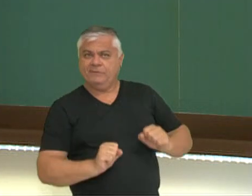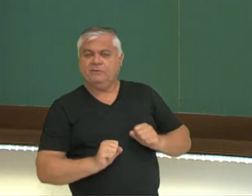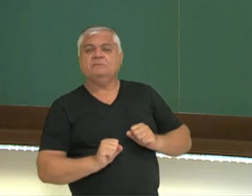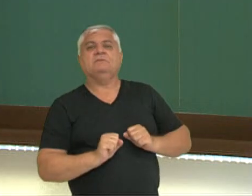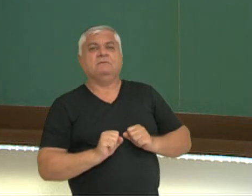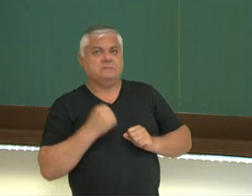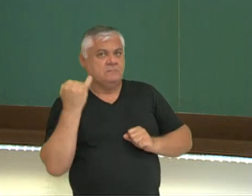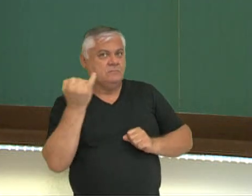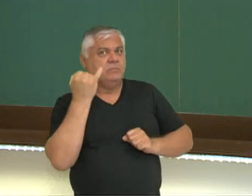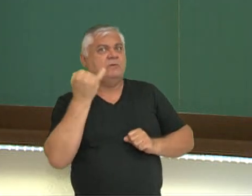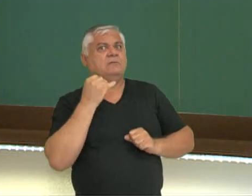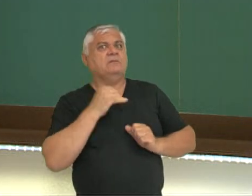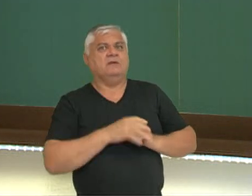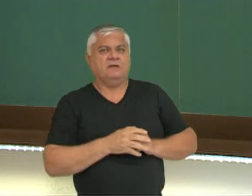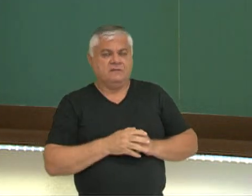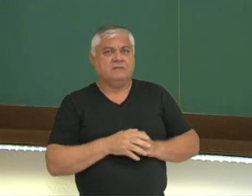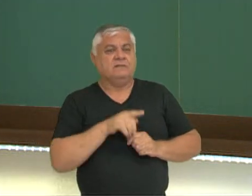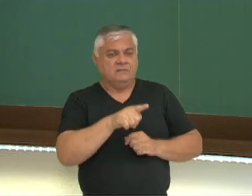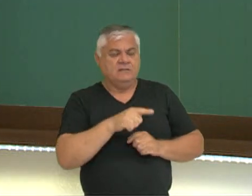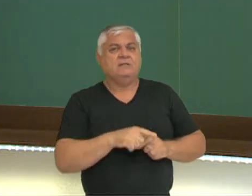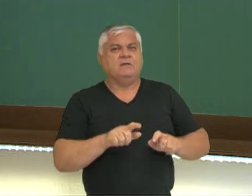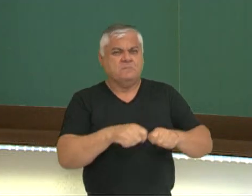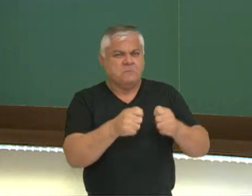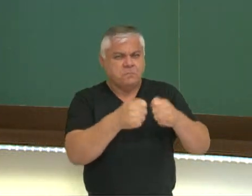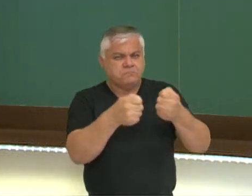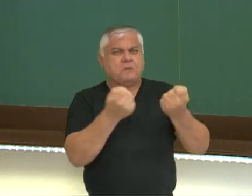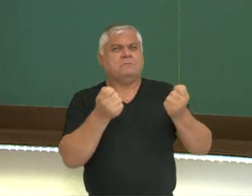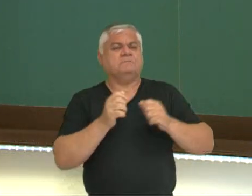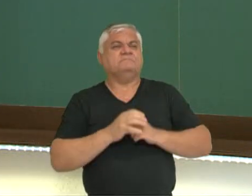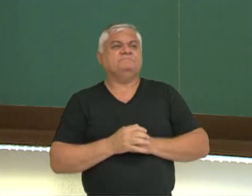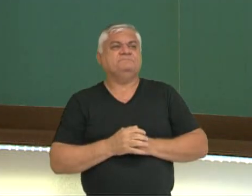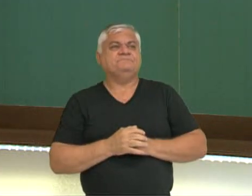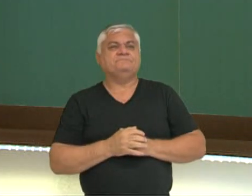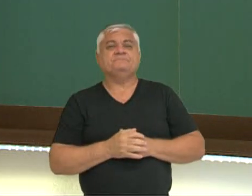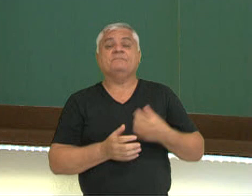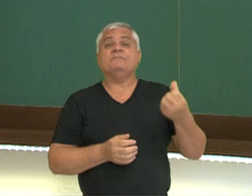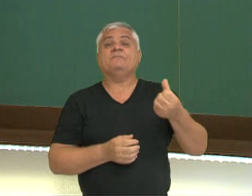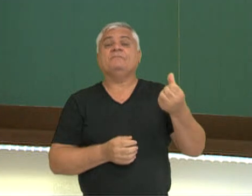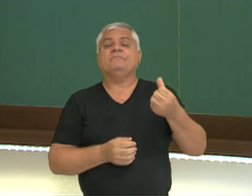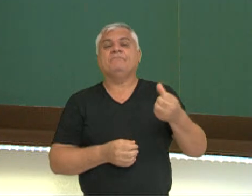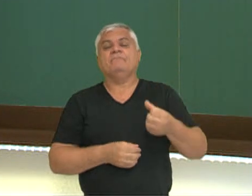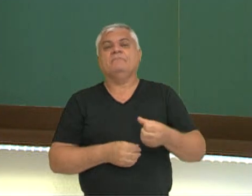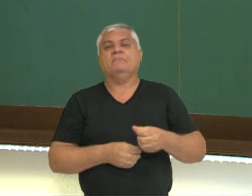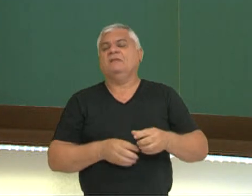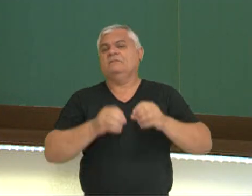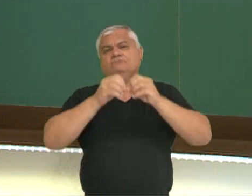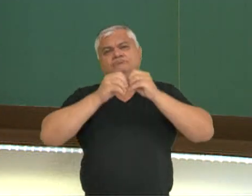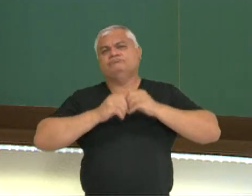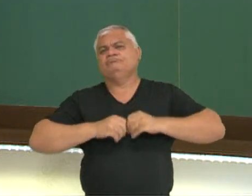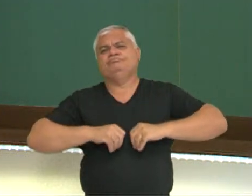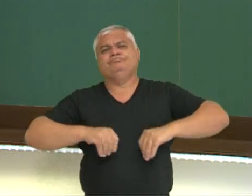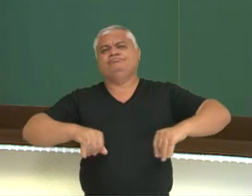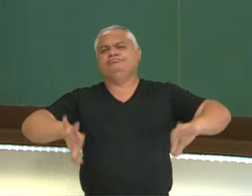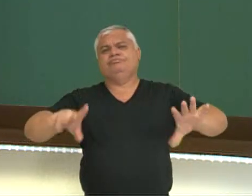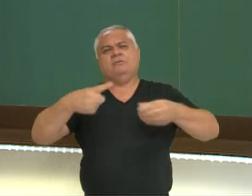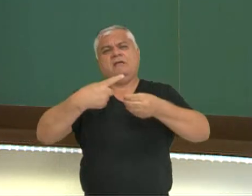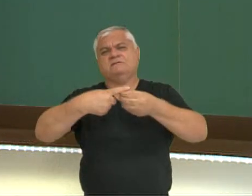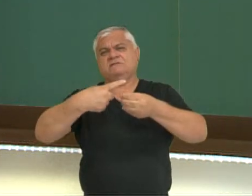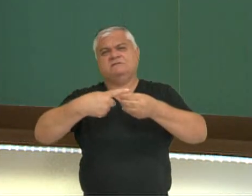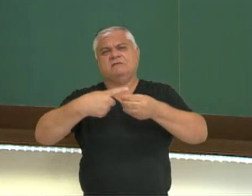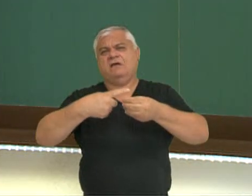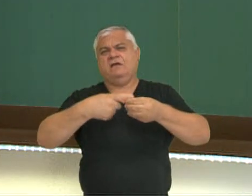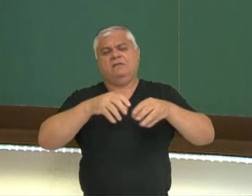destrói todos esses agentes agressores, né? Até chegar na sexta etapa, que é